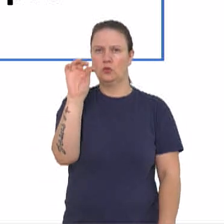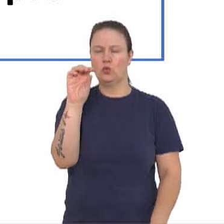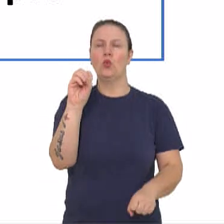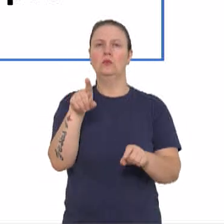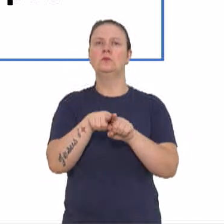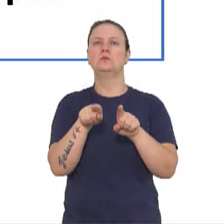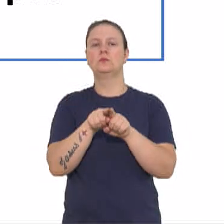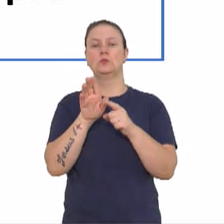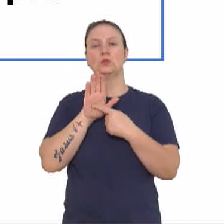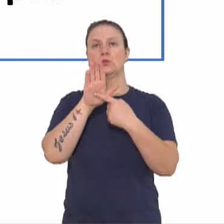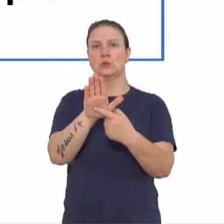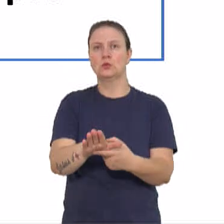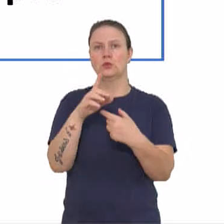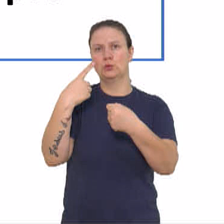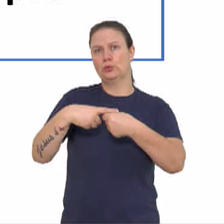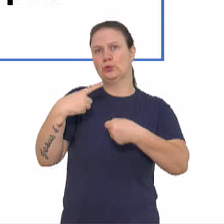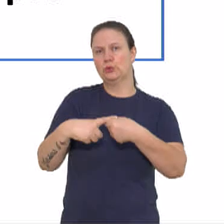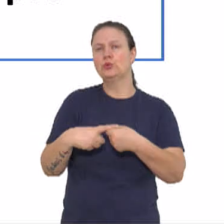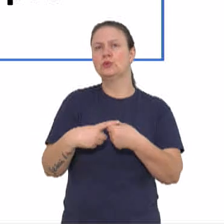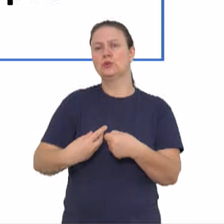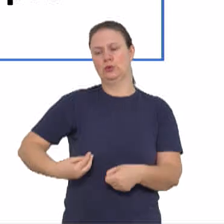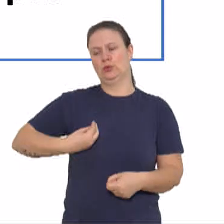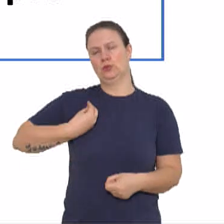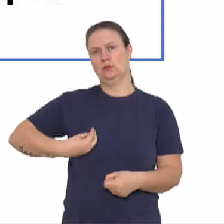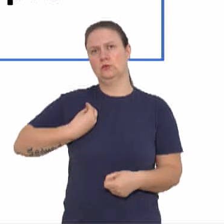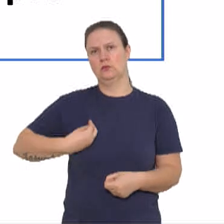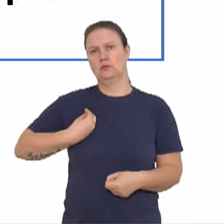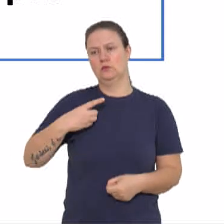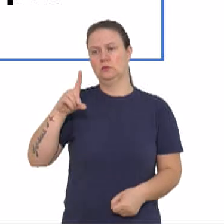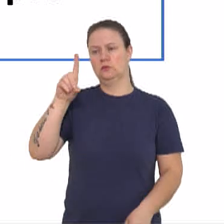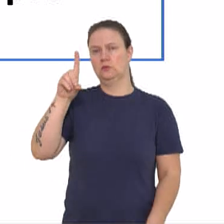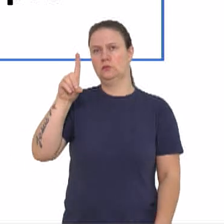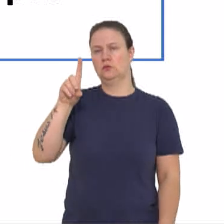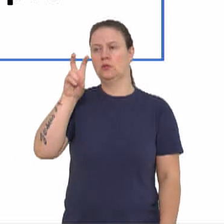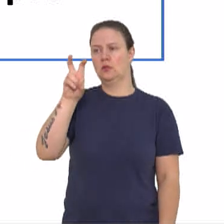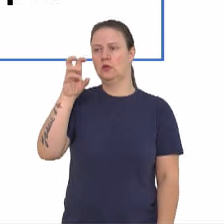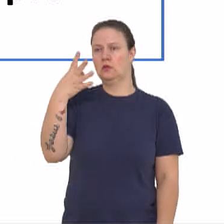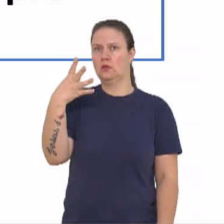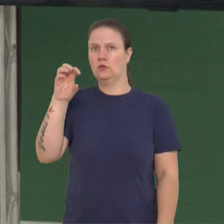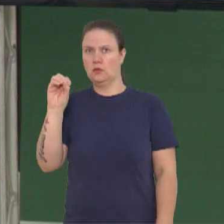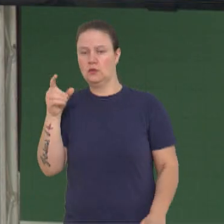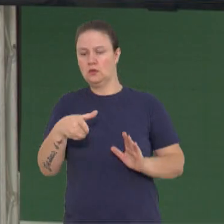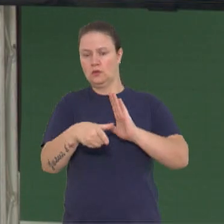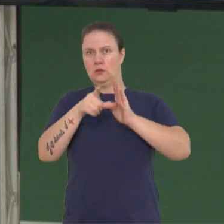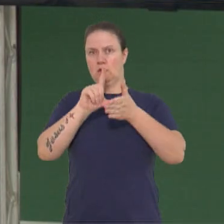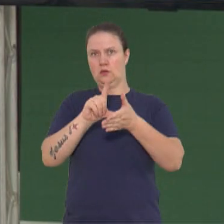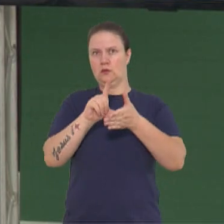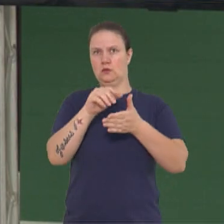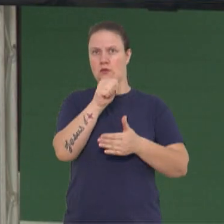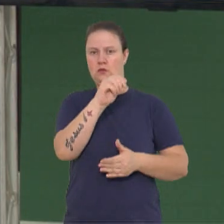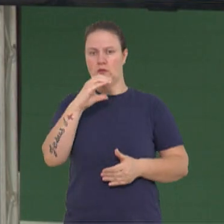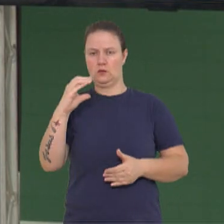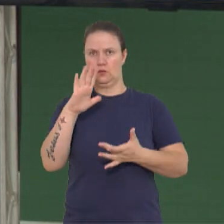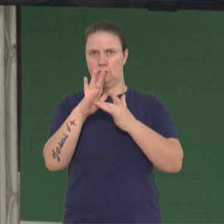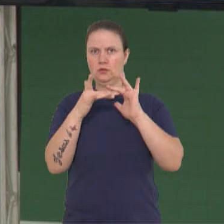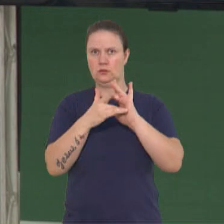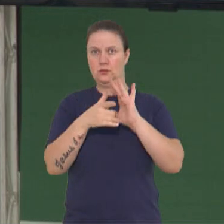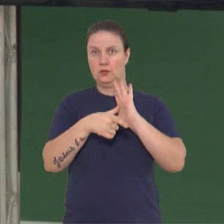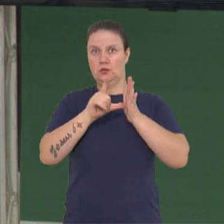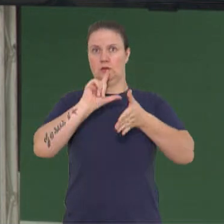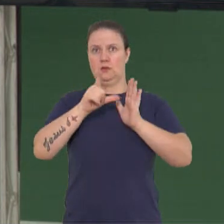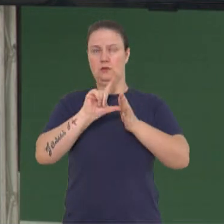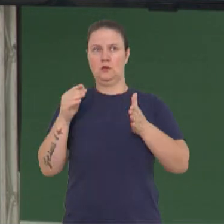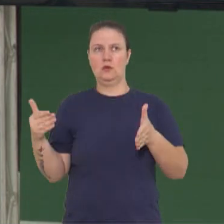Éfeso indica a cidade. Ele viveu entre 540 a.C. a 470